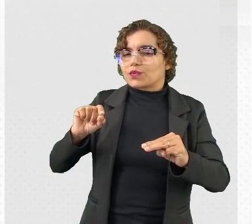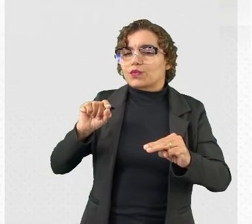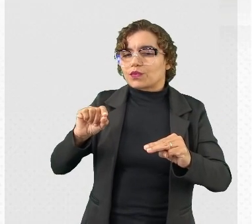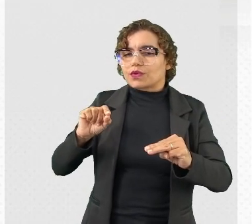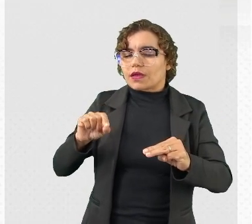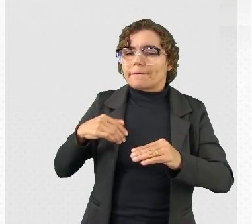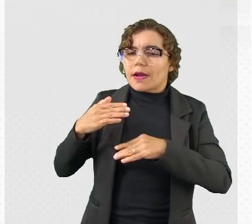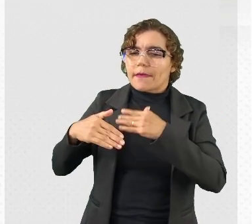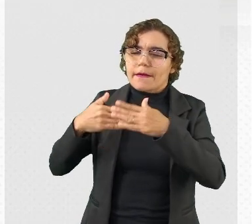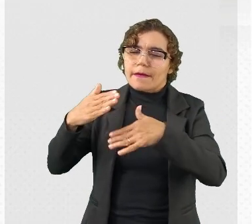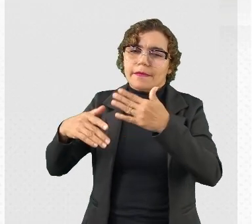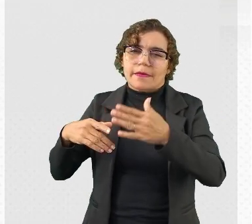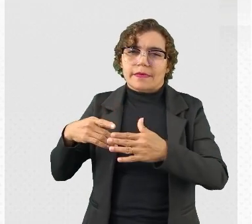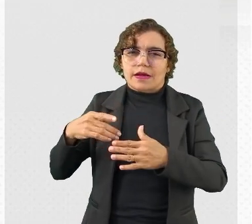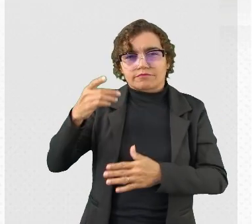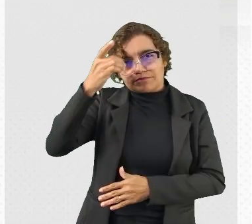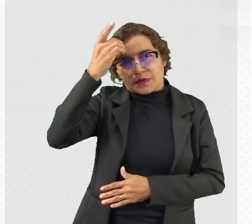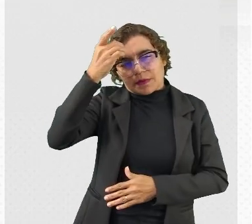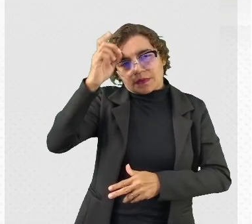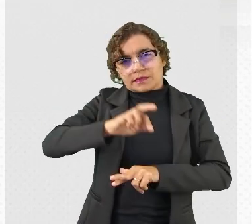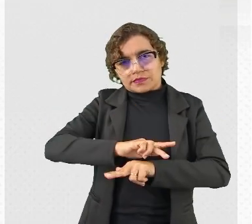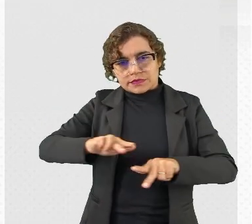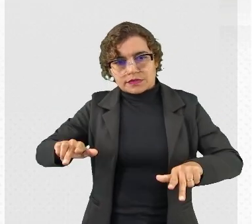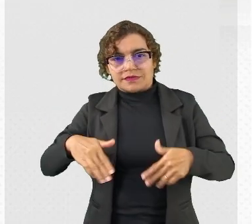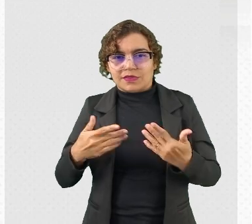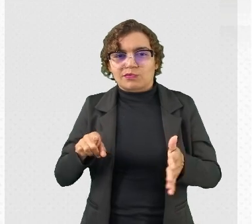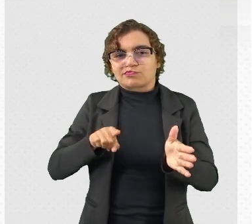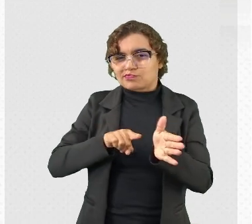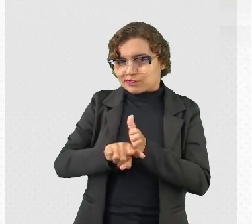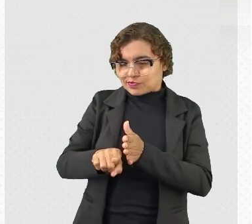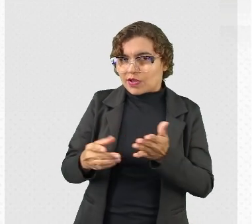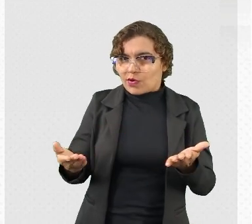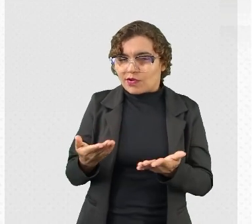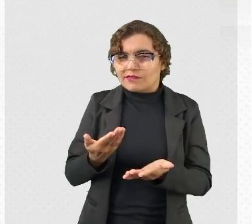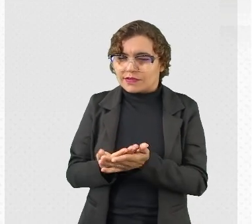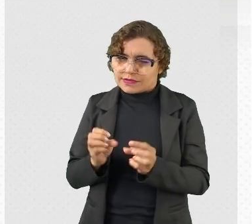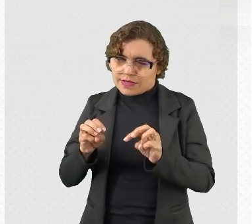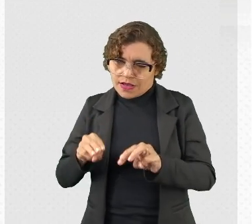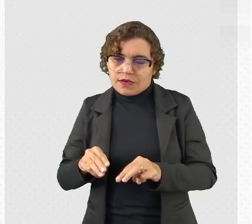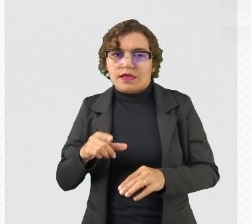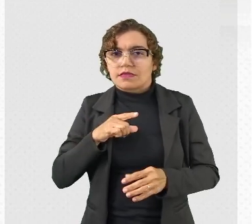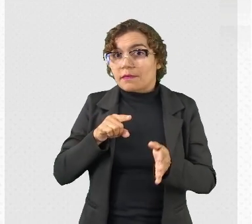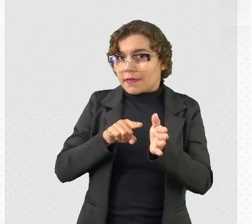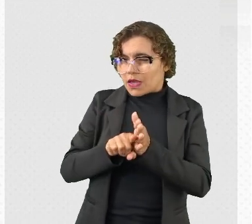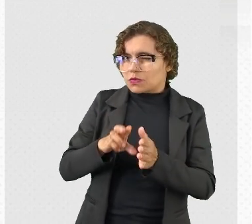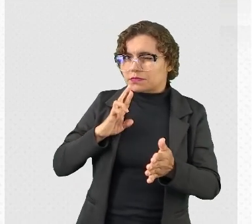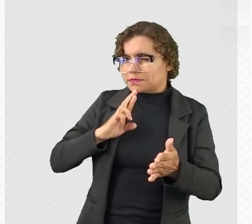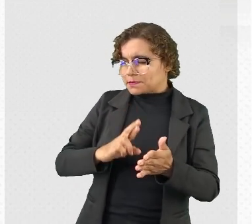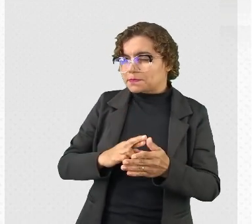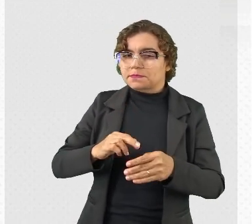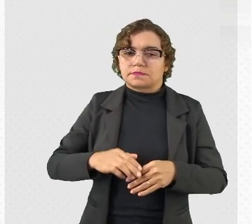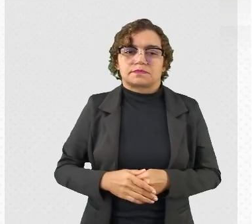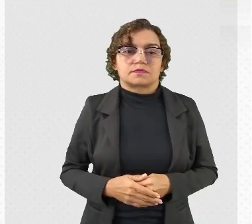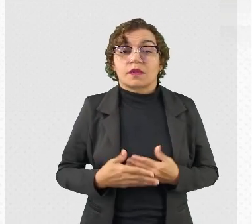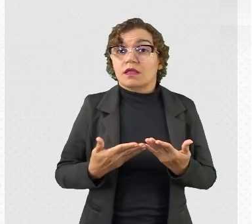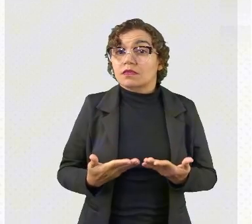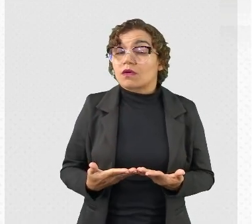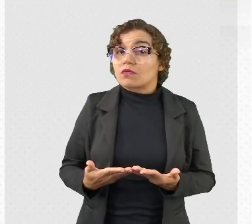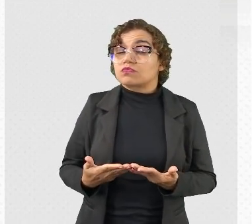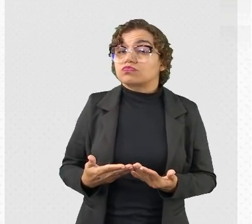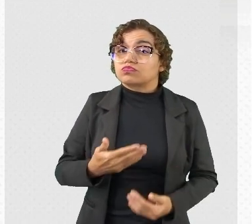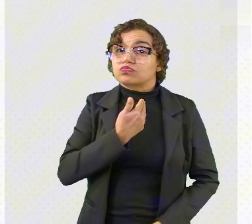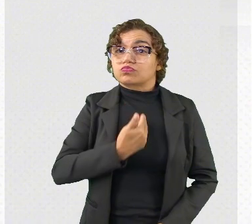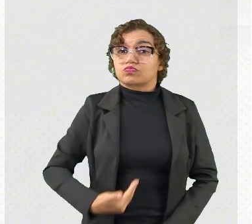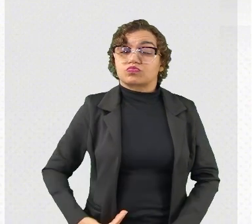ele desenvolve essas ideias. E aí surge uma questão para finalizar a nossa aula. Surge uma questão. Esse governante,